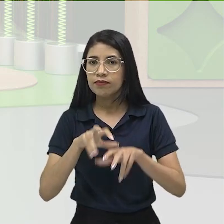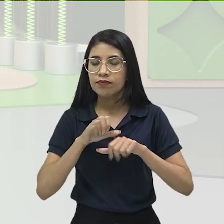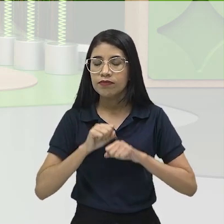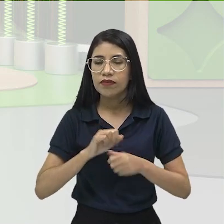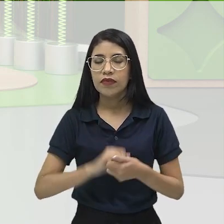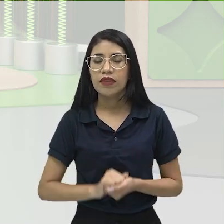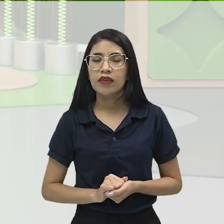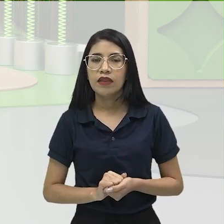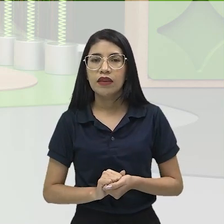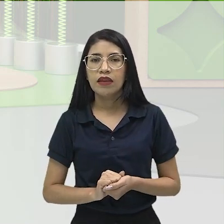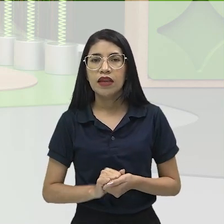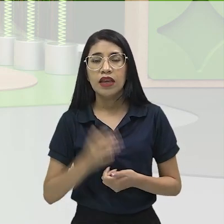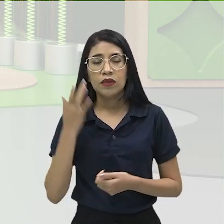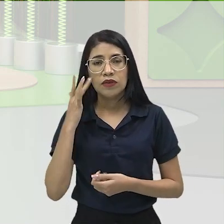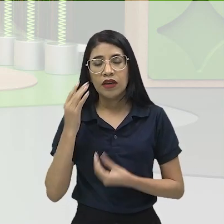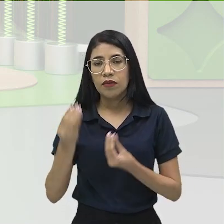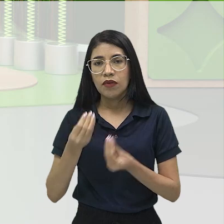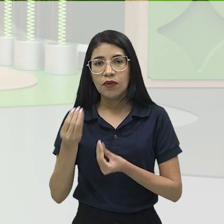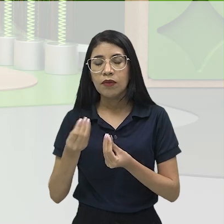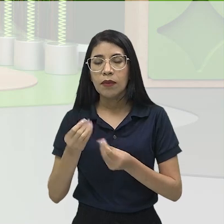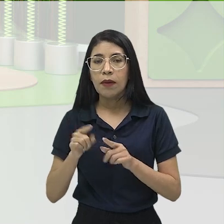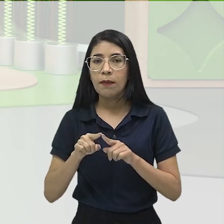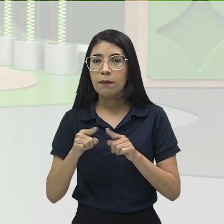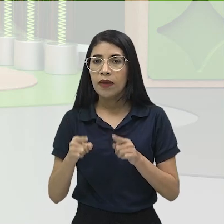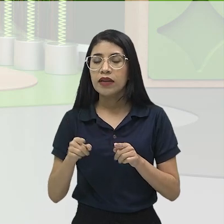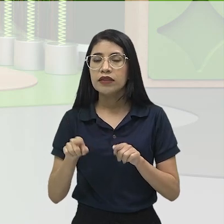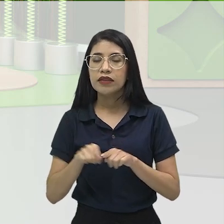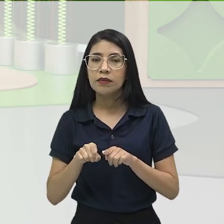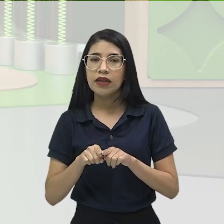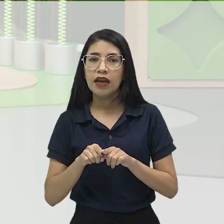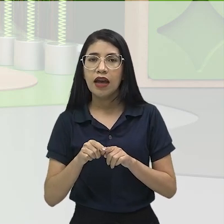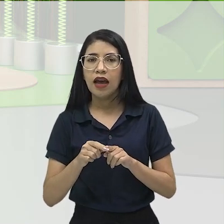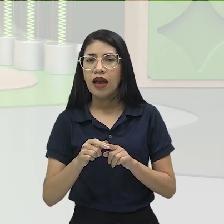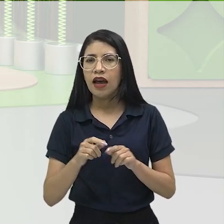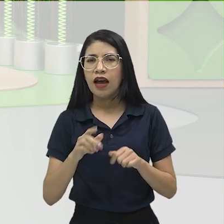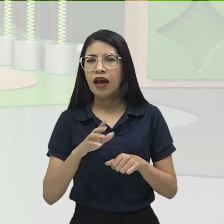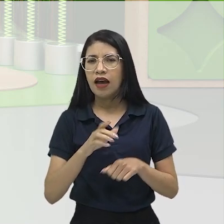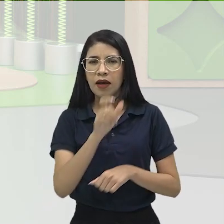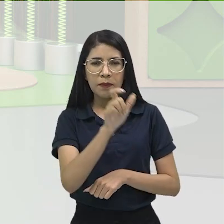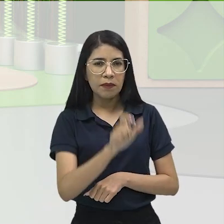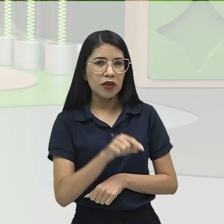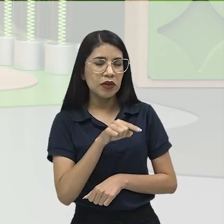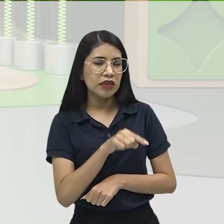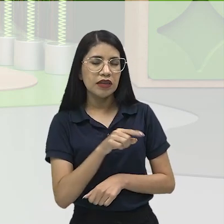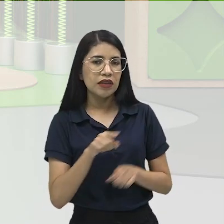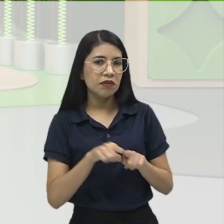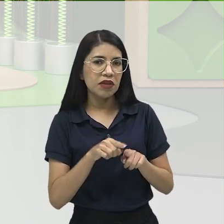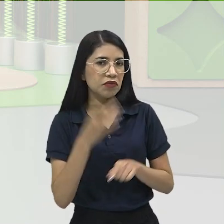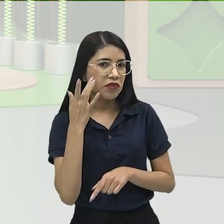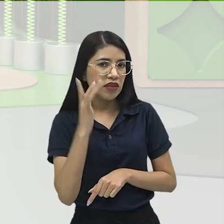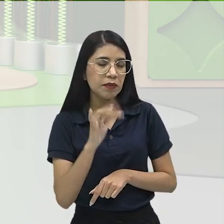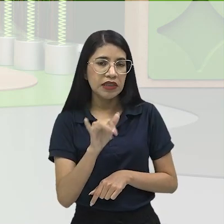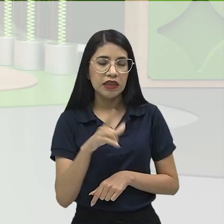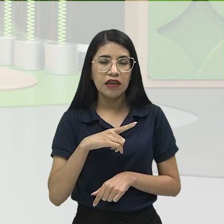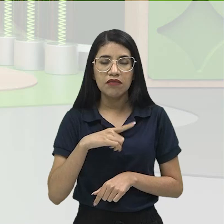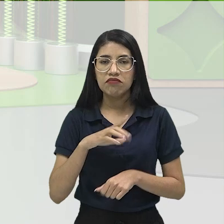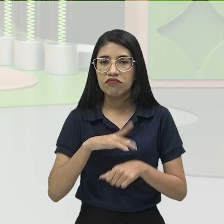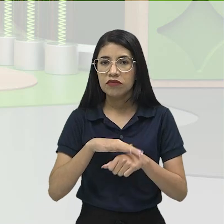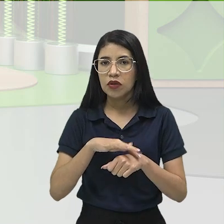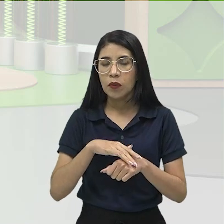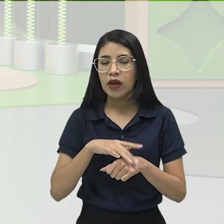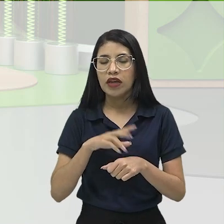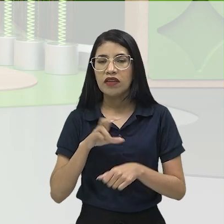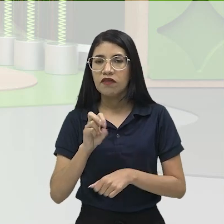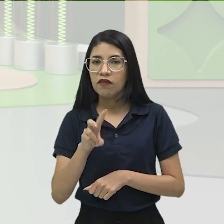E aí a gente não tem como saber. Muitas vezes até a própria pessoa não sabe, né, que tem aí ou que carrega algum tipo